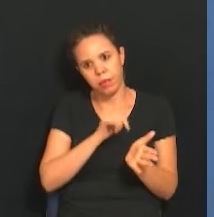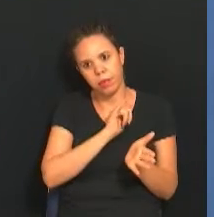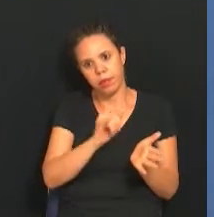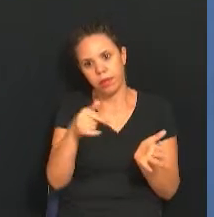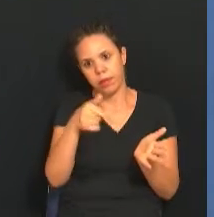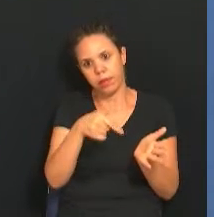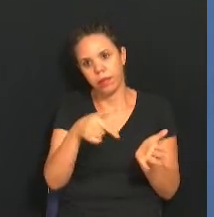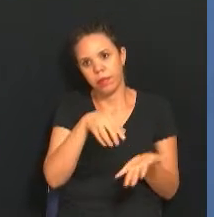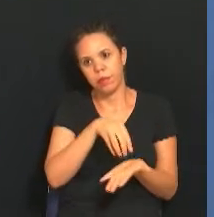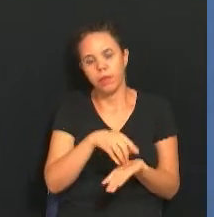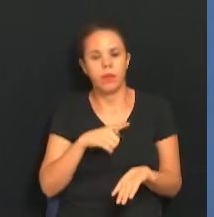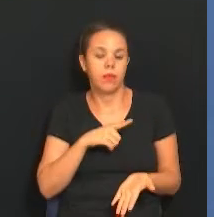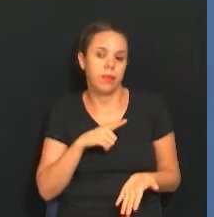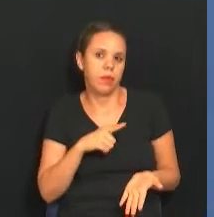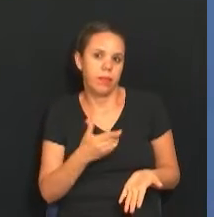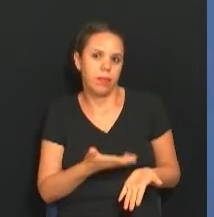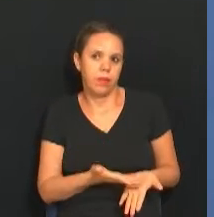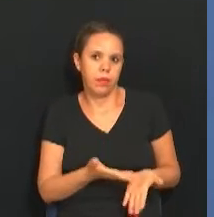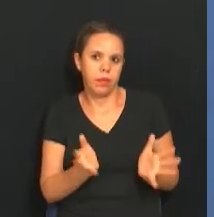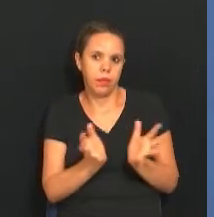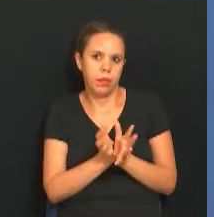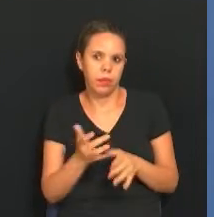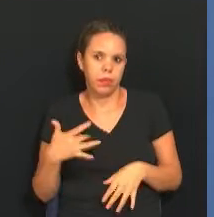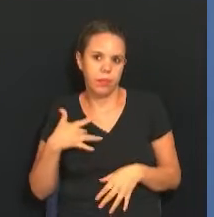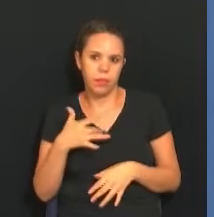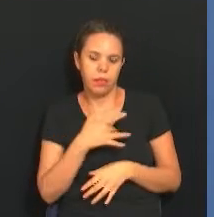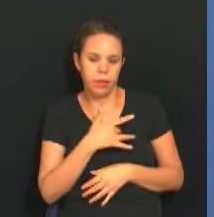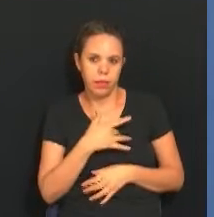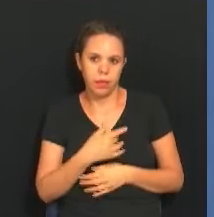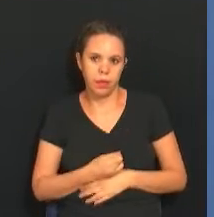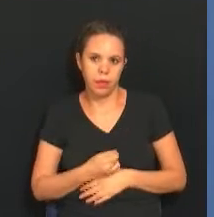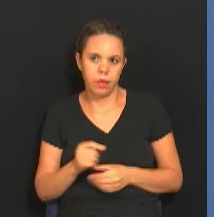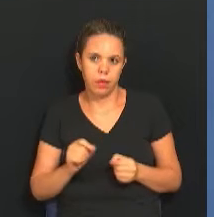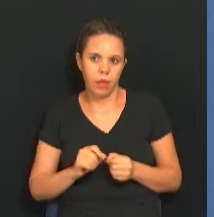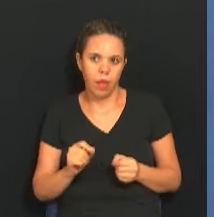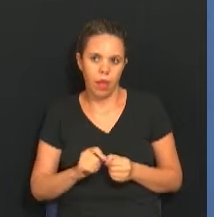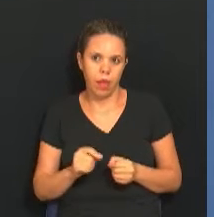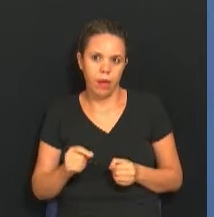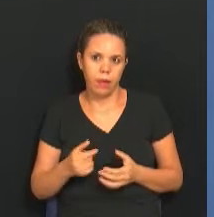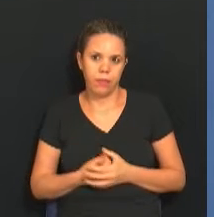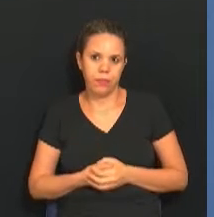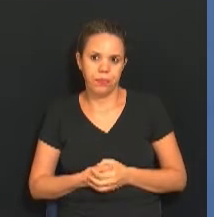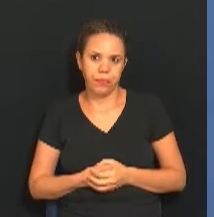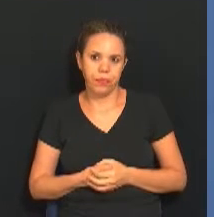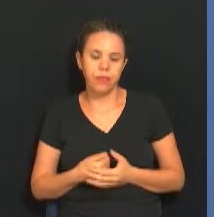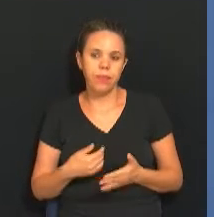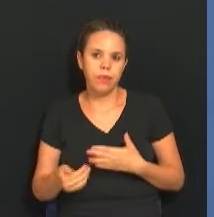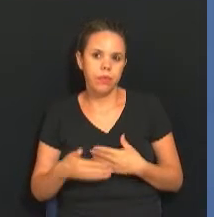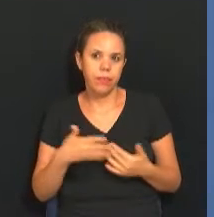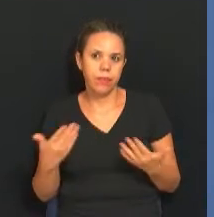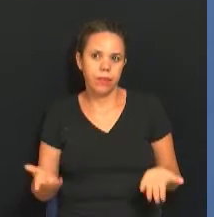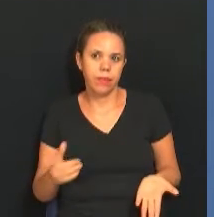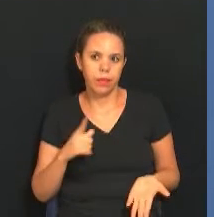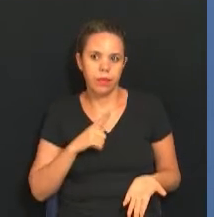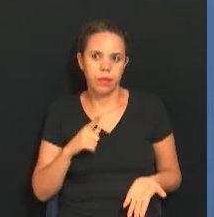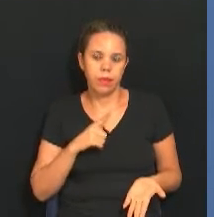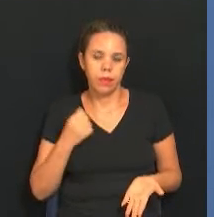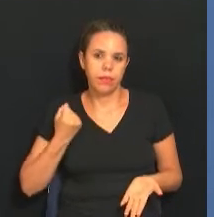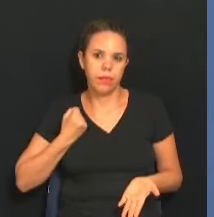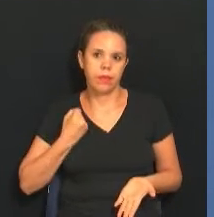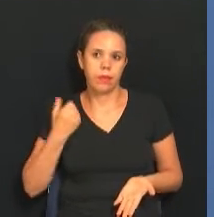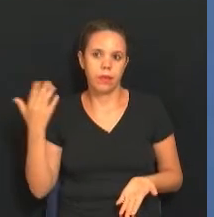nessa unidade vai ter aí as equipes de saúde para então fazer a imunização de qualquer forma nós temos aí os números